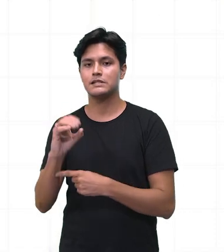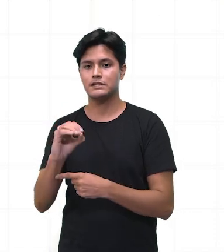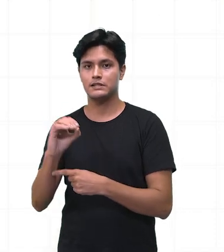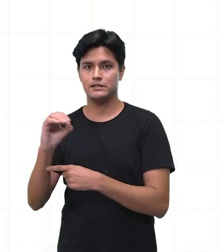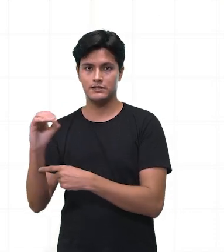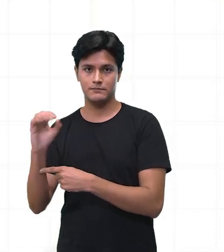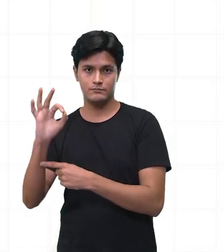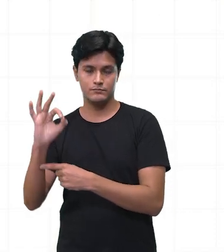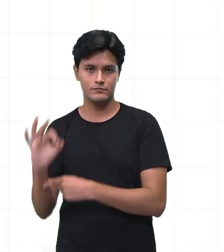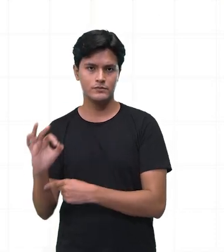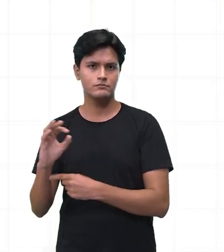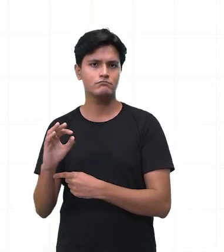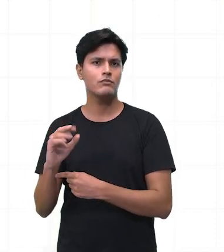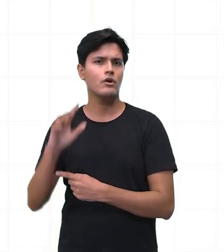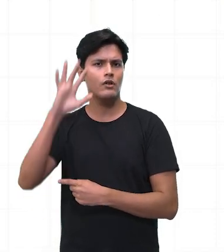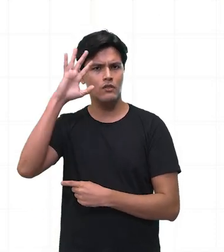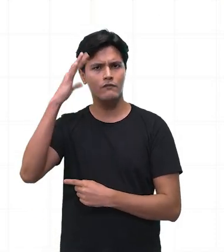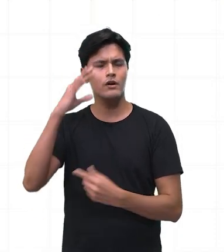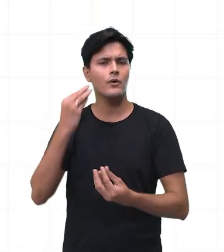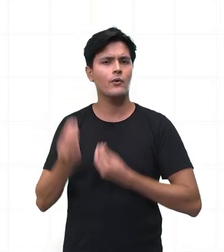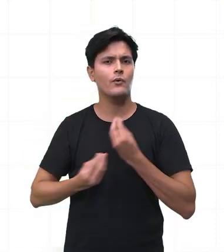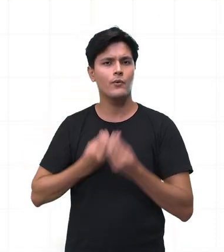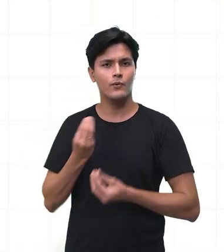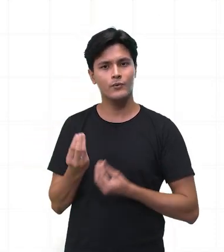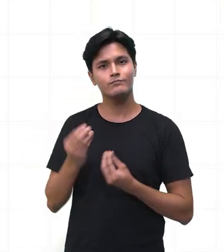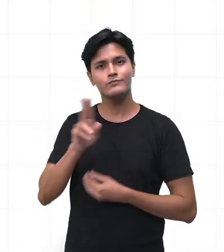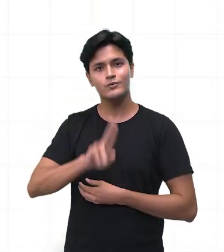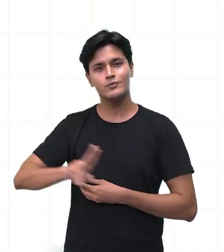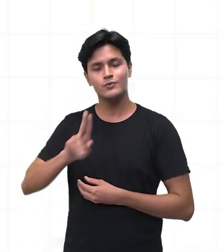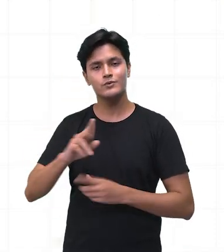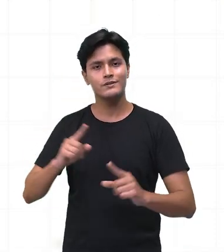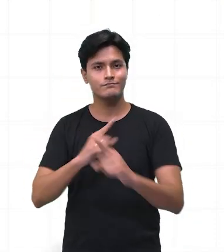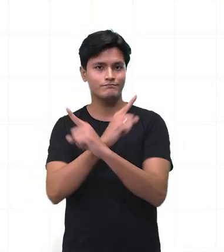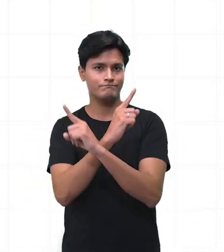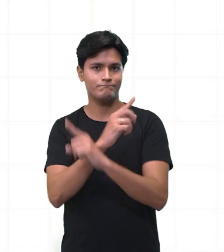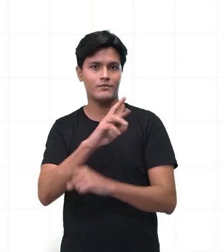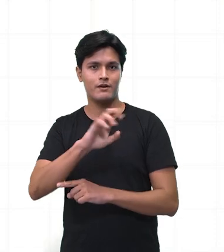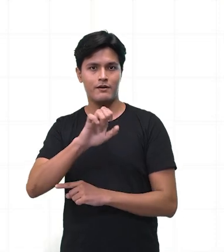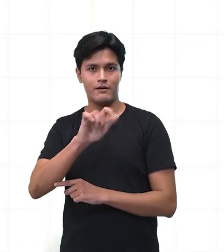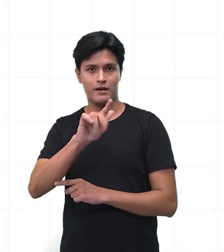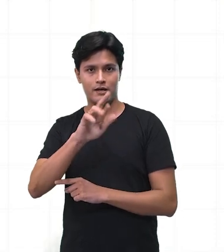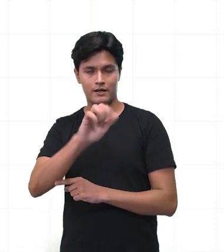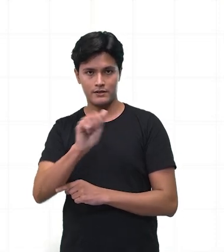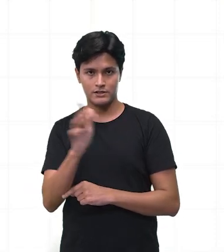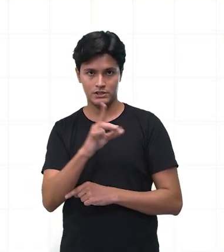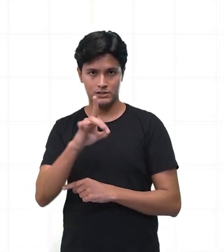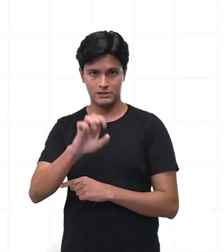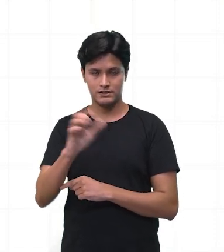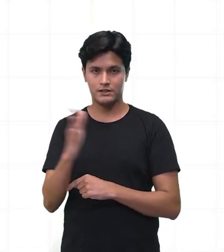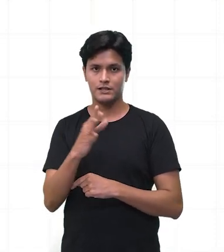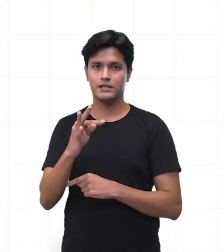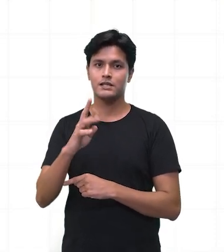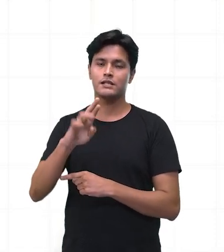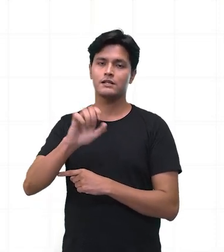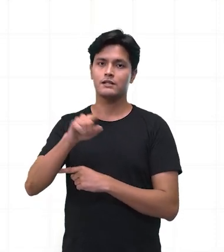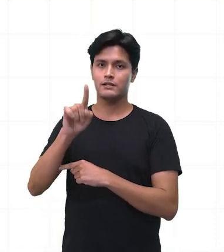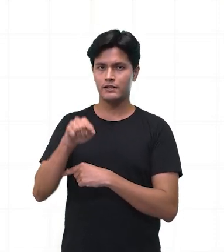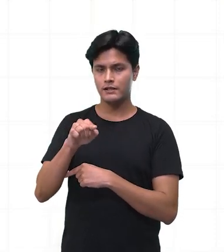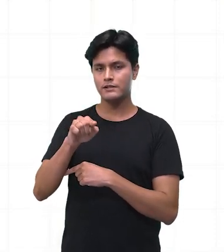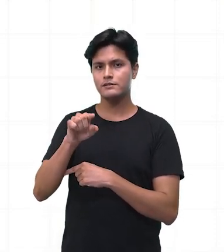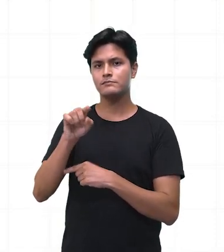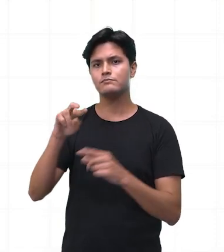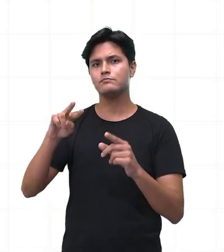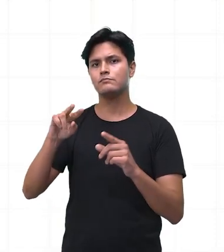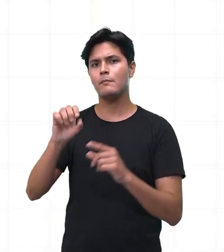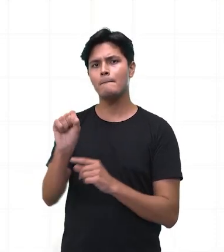como eu resolvo isso? Isso chama-se regra de 3, por quê? Porque eu tenho 3 valores e a partir desses 3